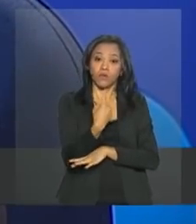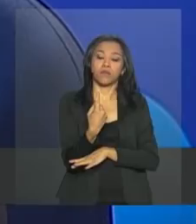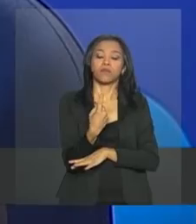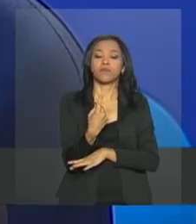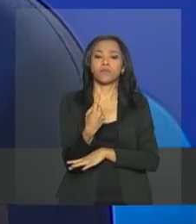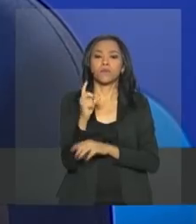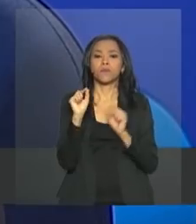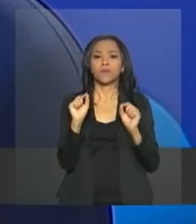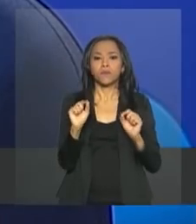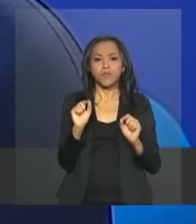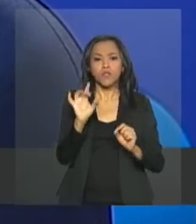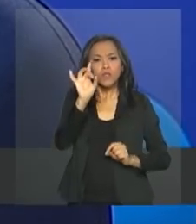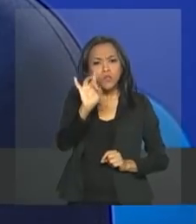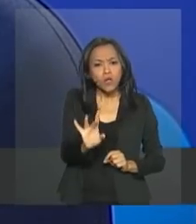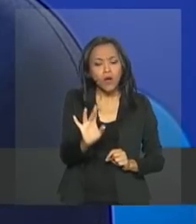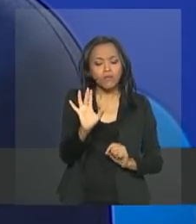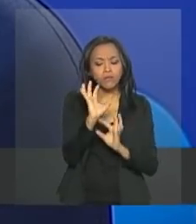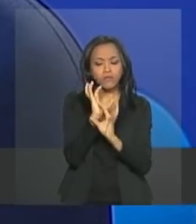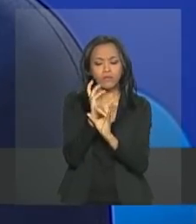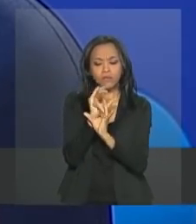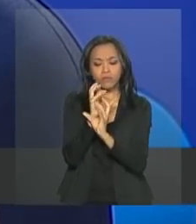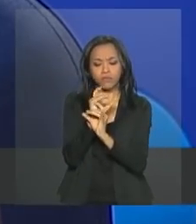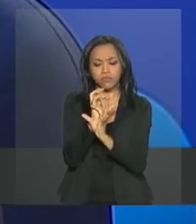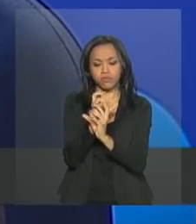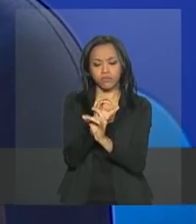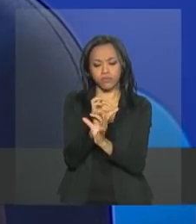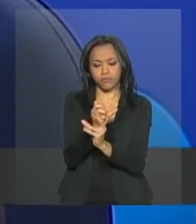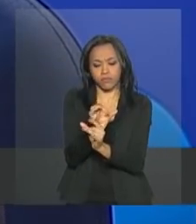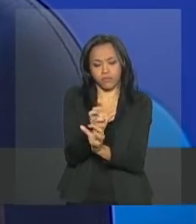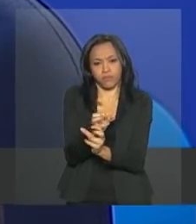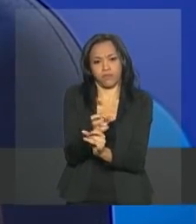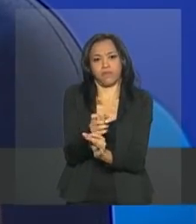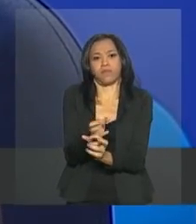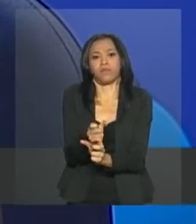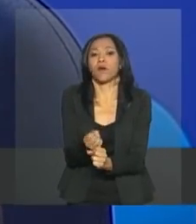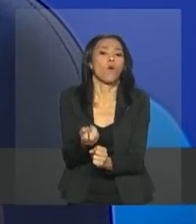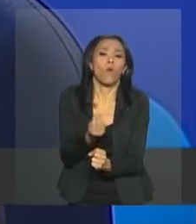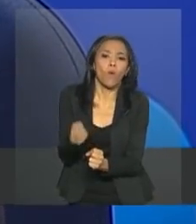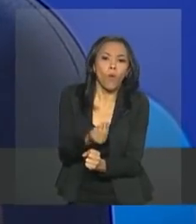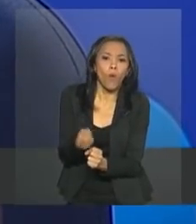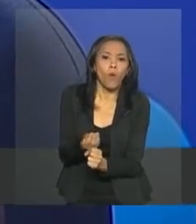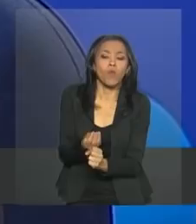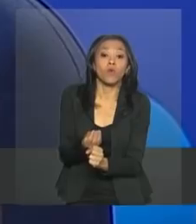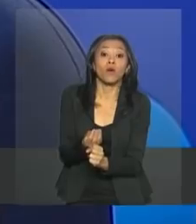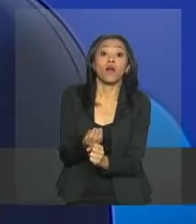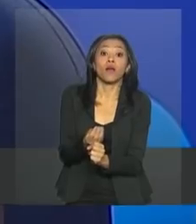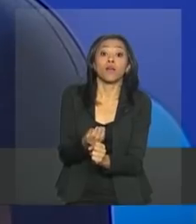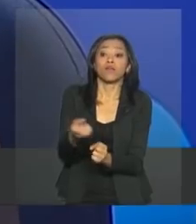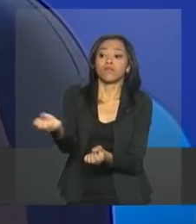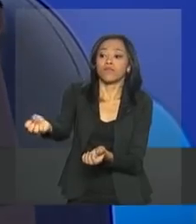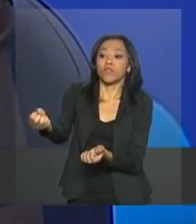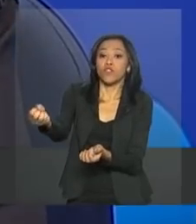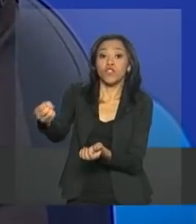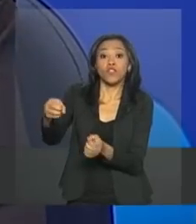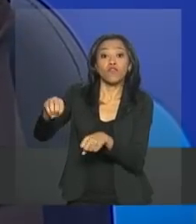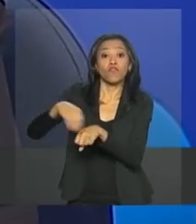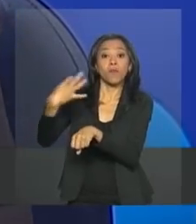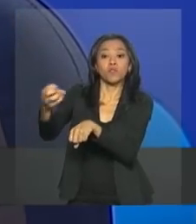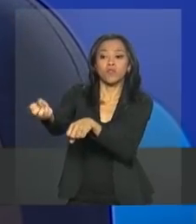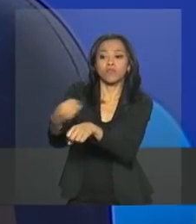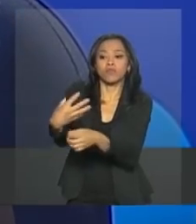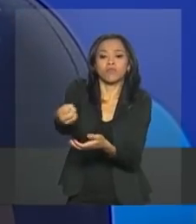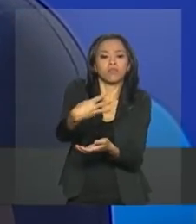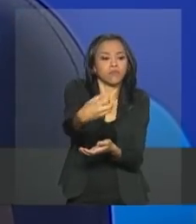ele só pode ser calculado a partir do momento que nós recebemos todas as atas de sala de prova